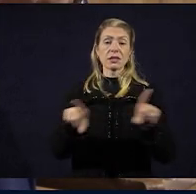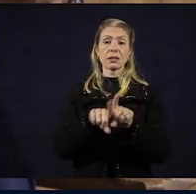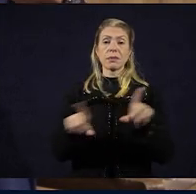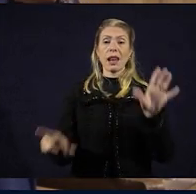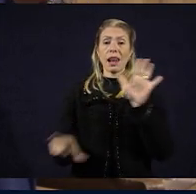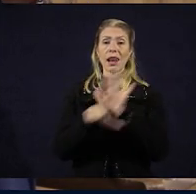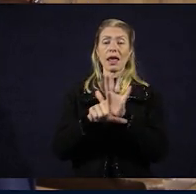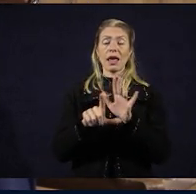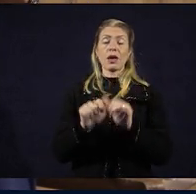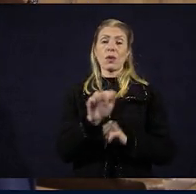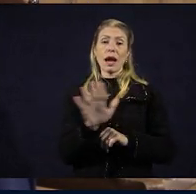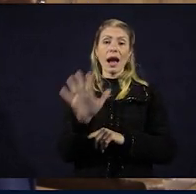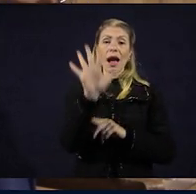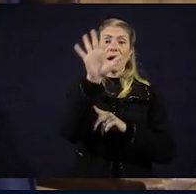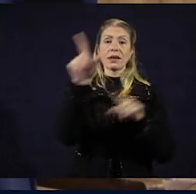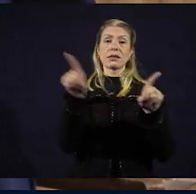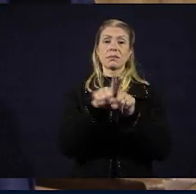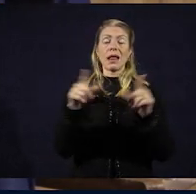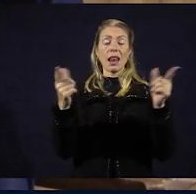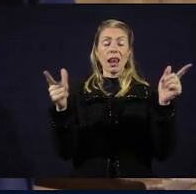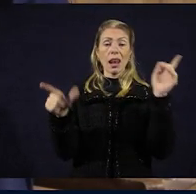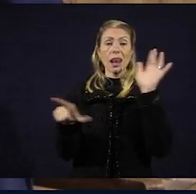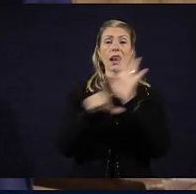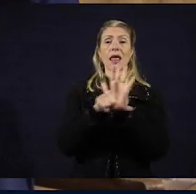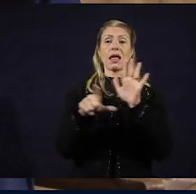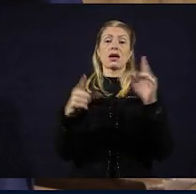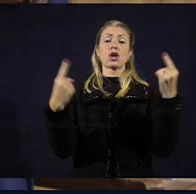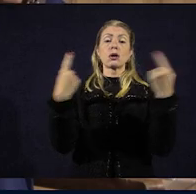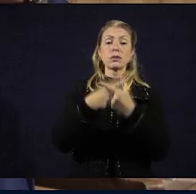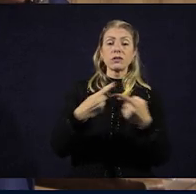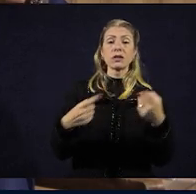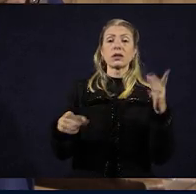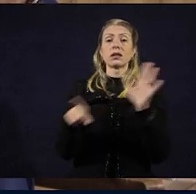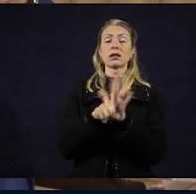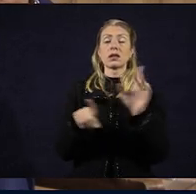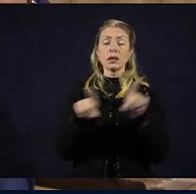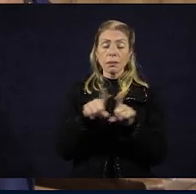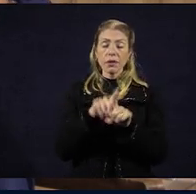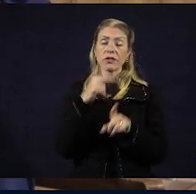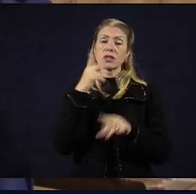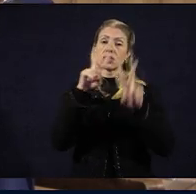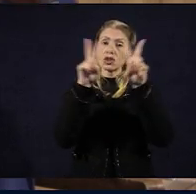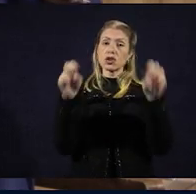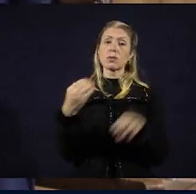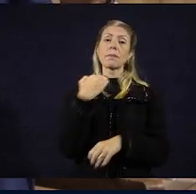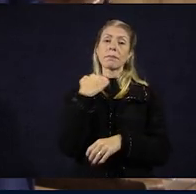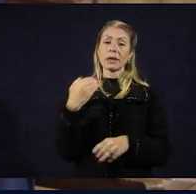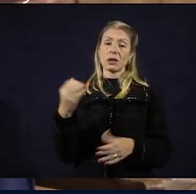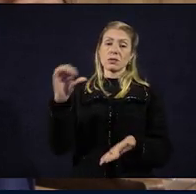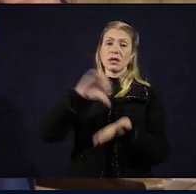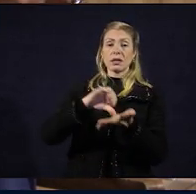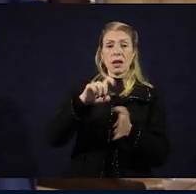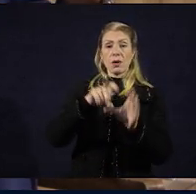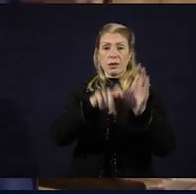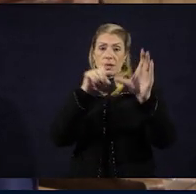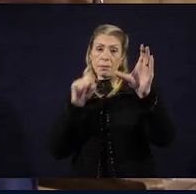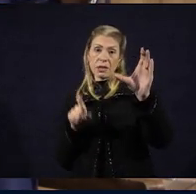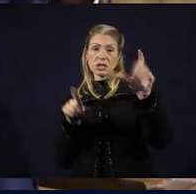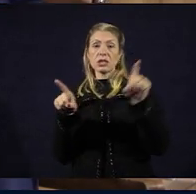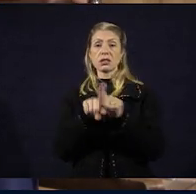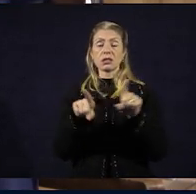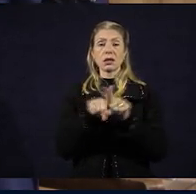lei da competitividade vai depois se citou o banco central independente e um programa extenso de